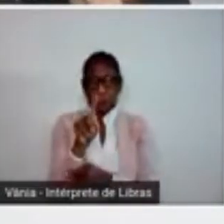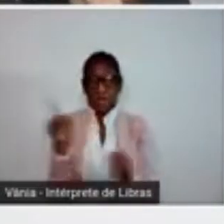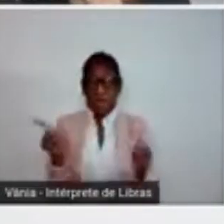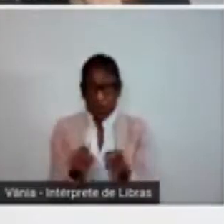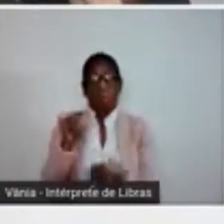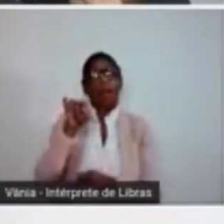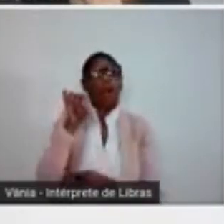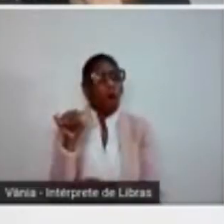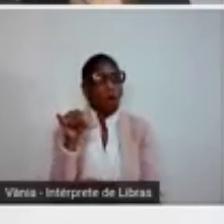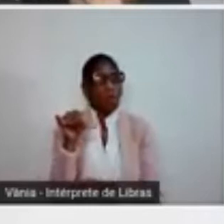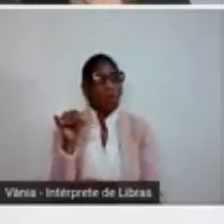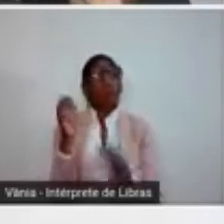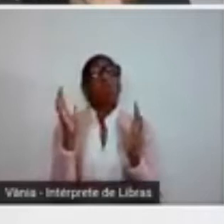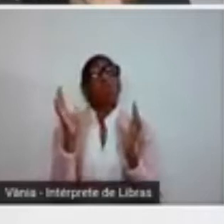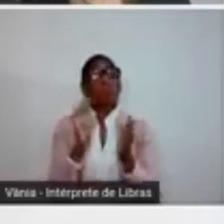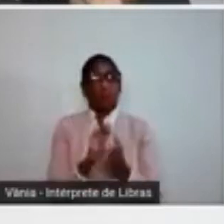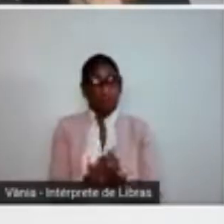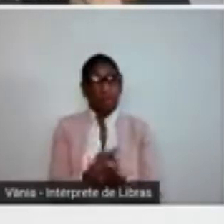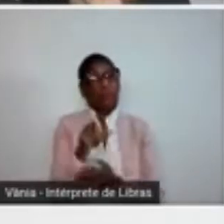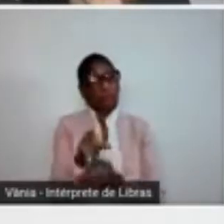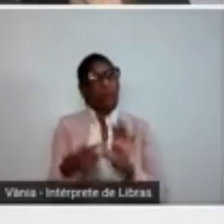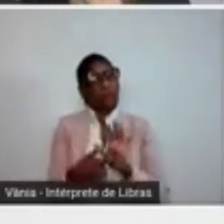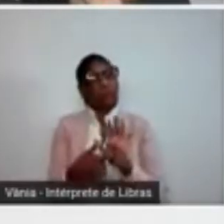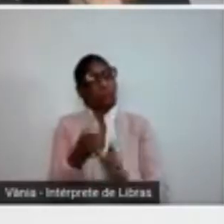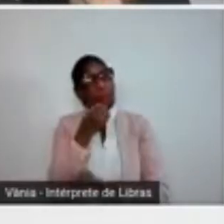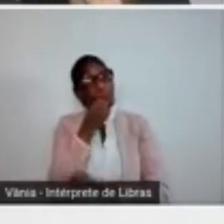nesta semana. Tem um bom indicador ali